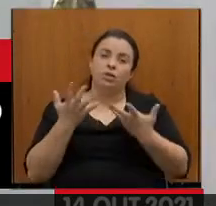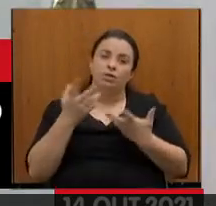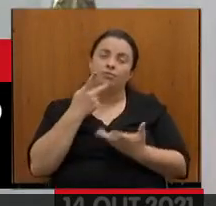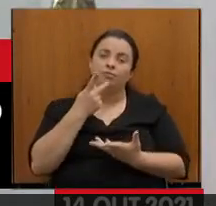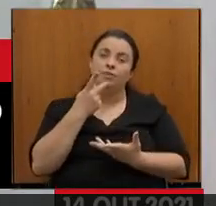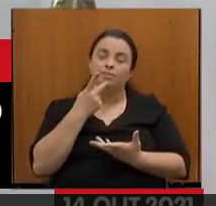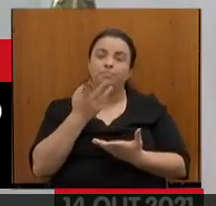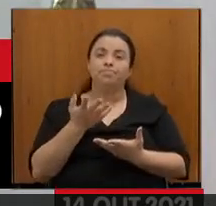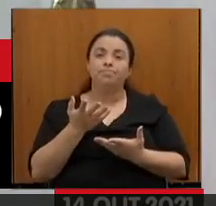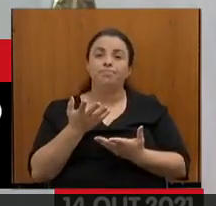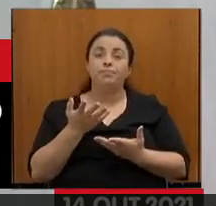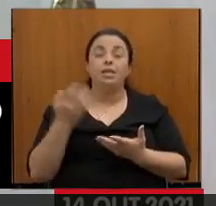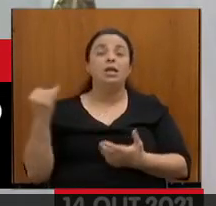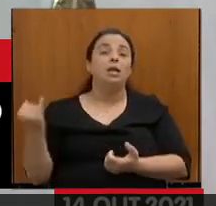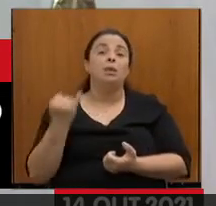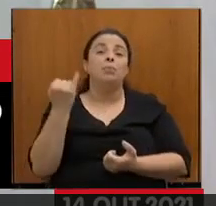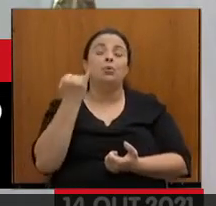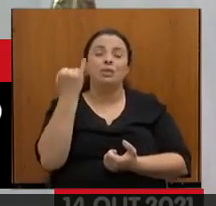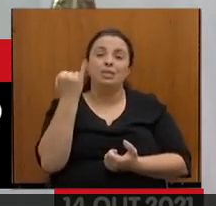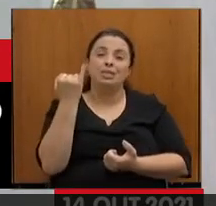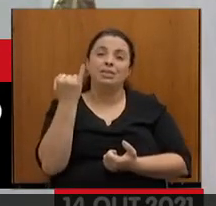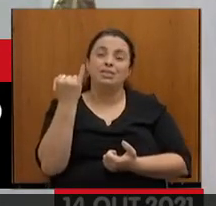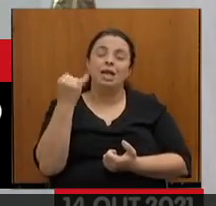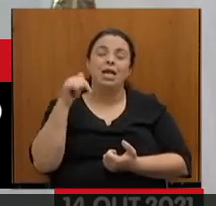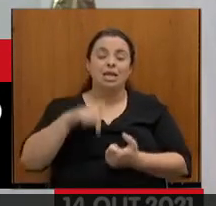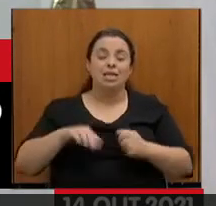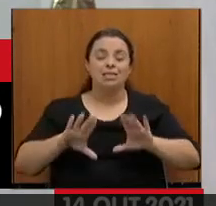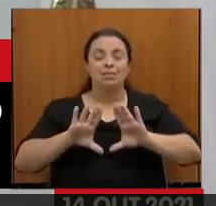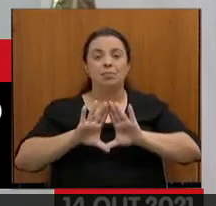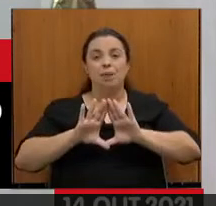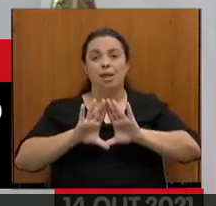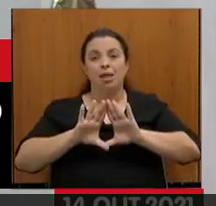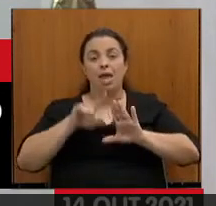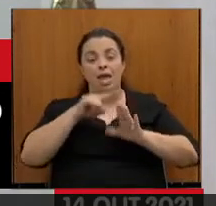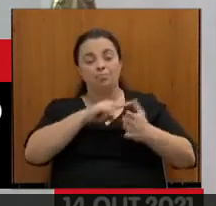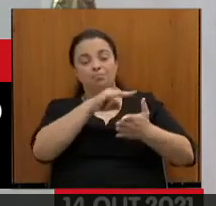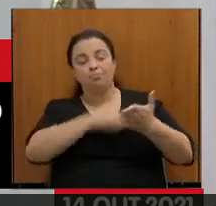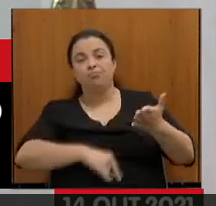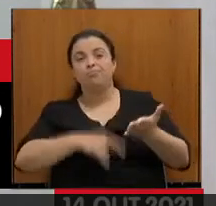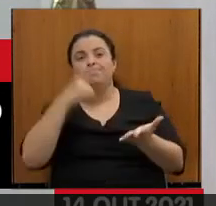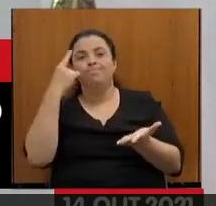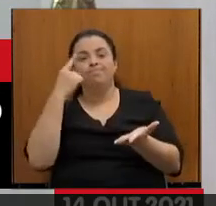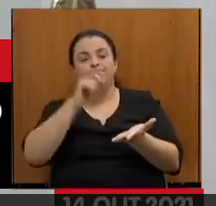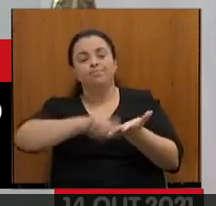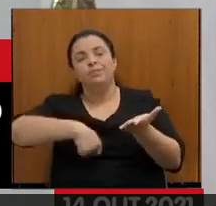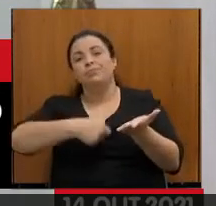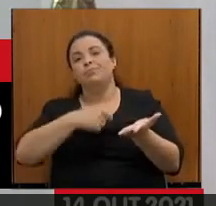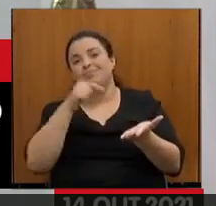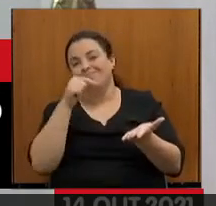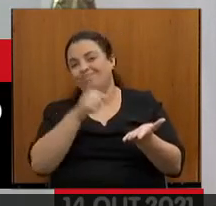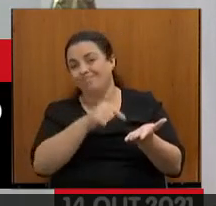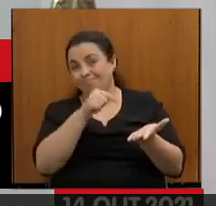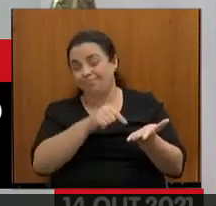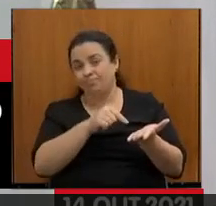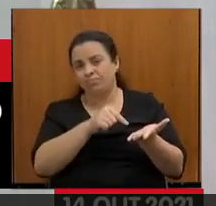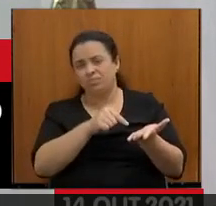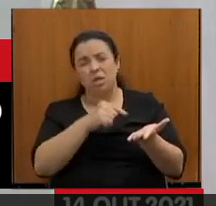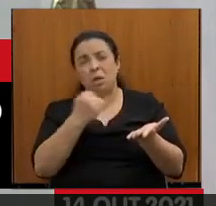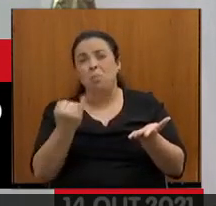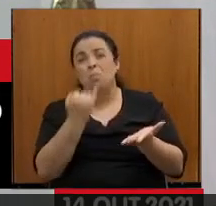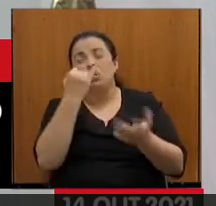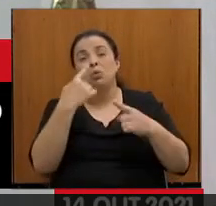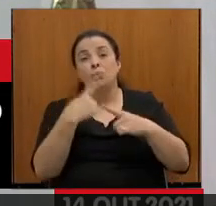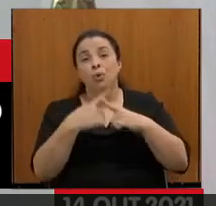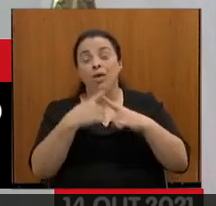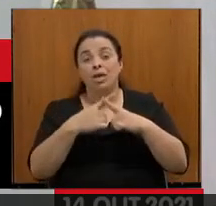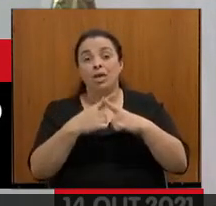Xavier, a importância da Assembleia assinar um termo como esse, que é convocar não só a nós, deputados e